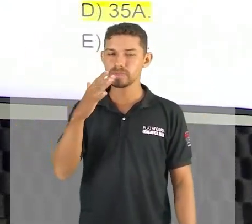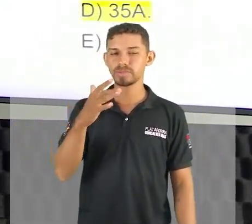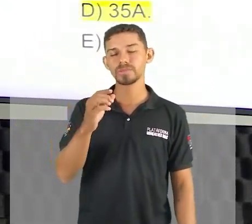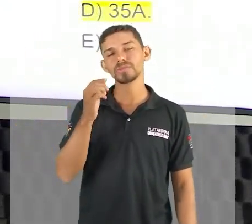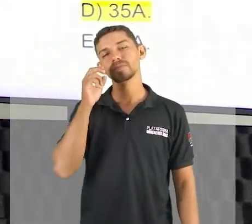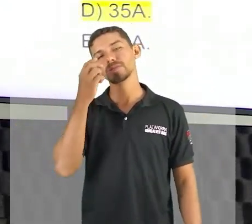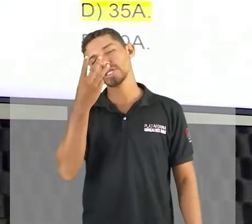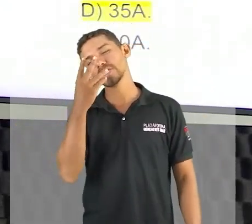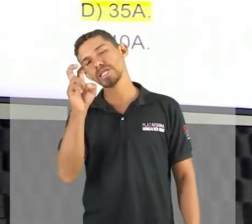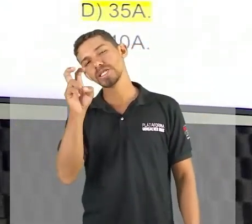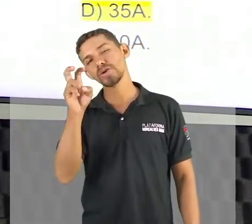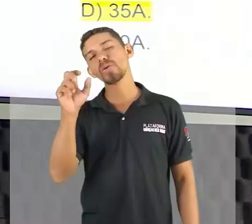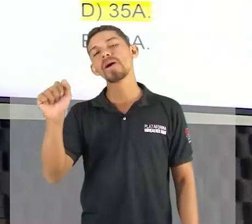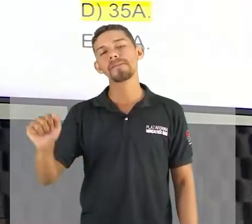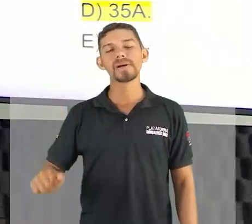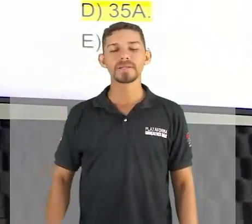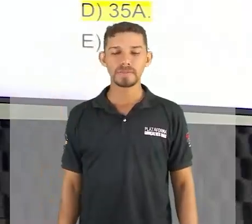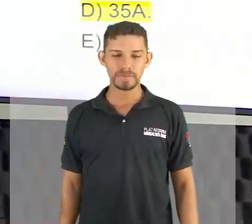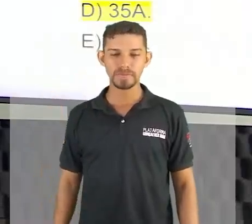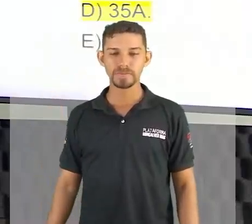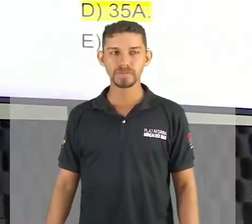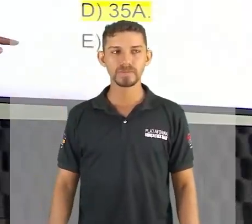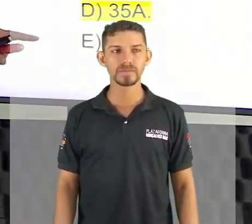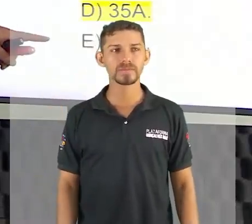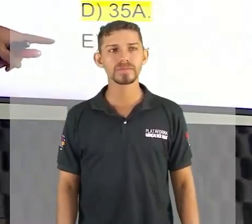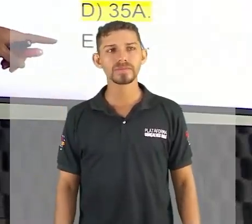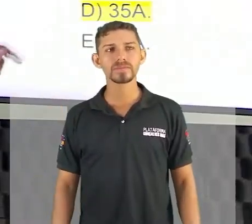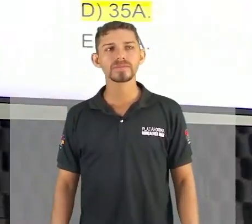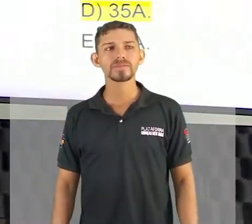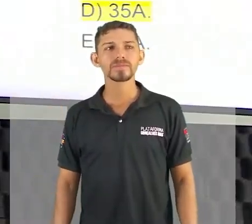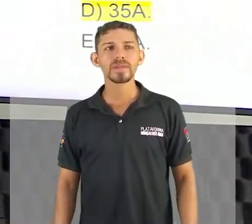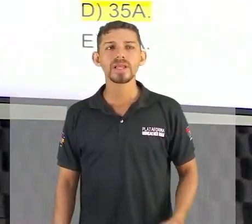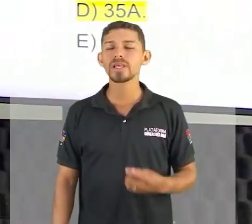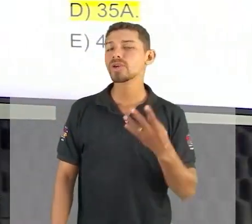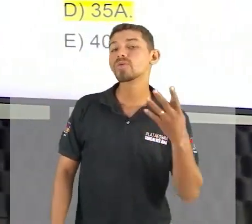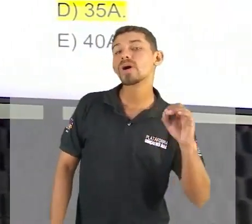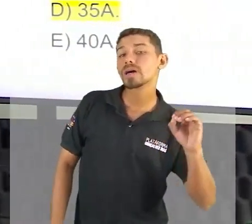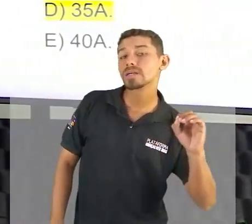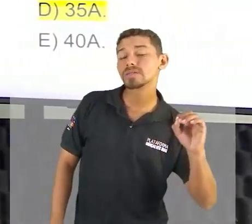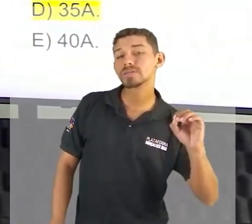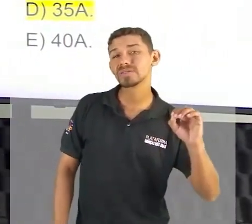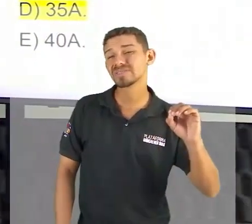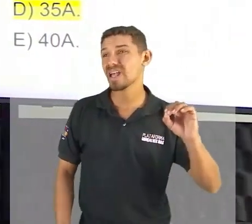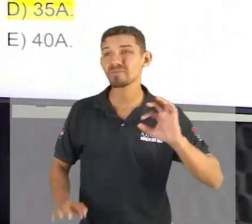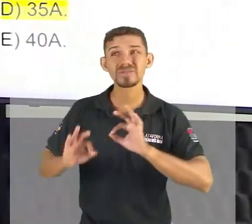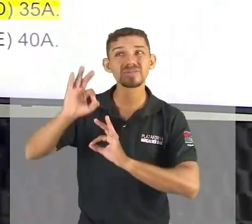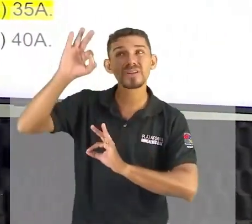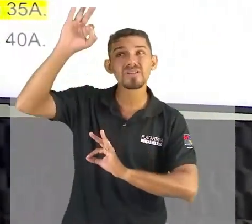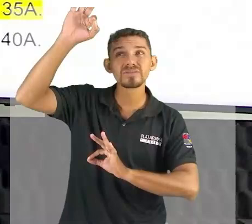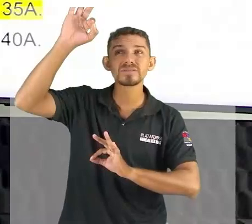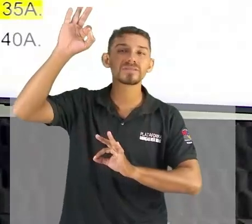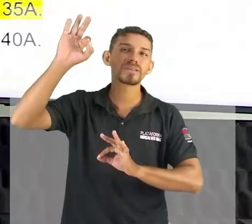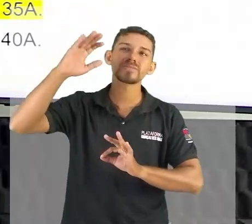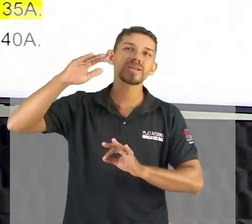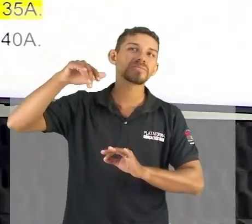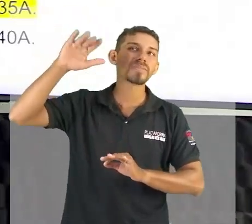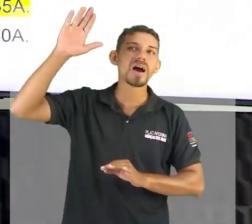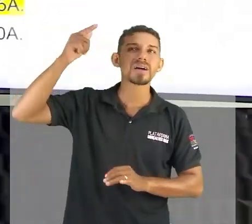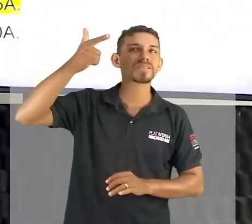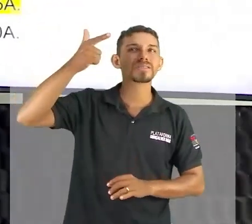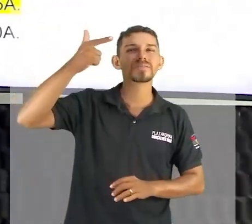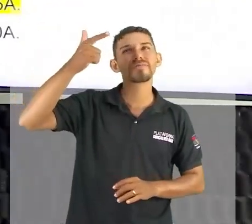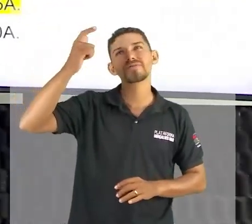aproximadamente 35 e Joes e o 40 o 40 fica muito distante dá uma diferença muito